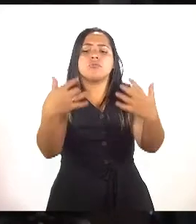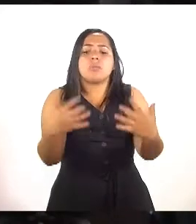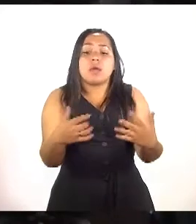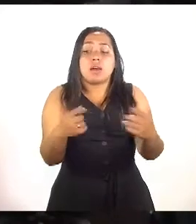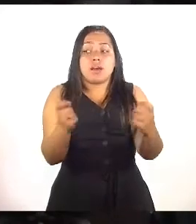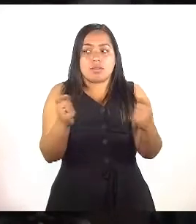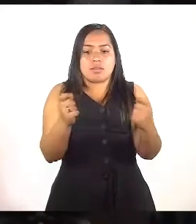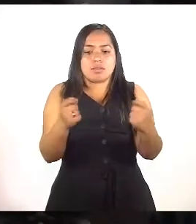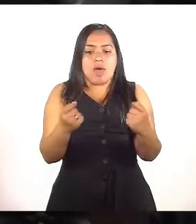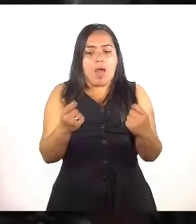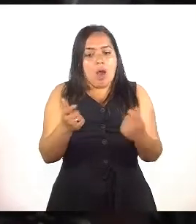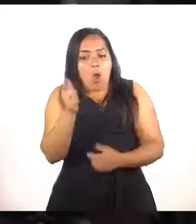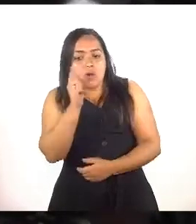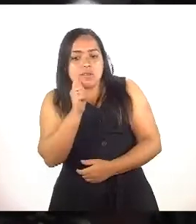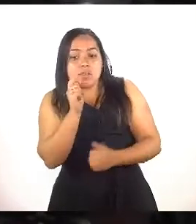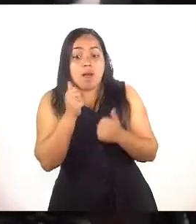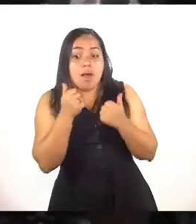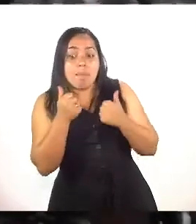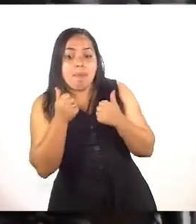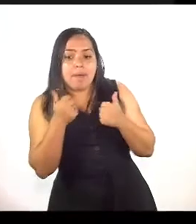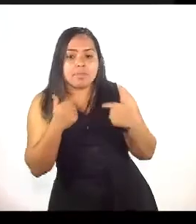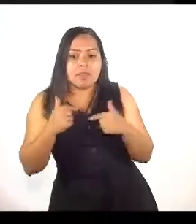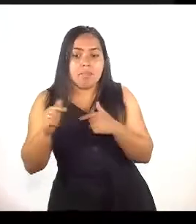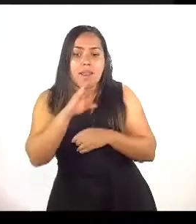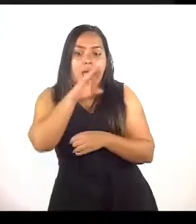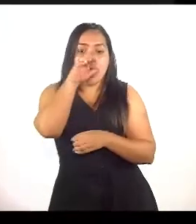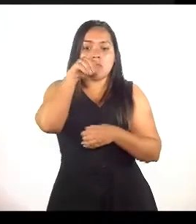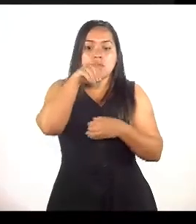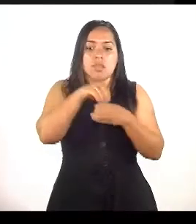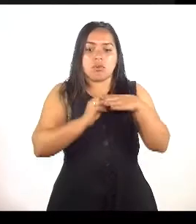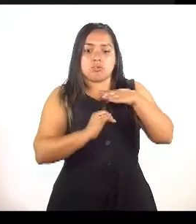habilite aí para o cargo da agência.